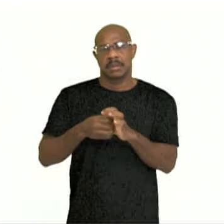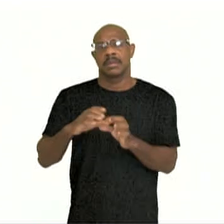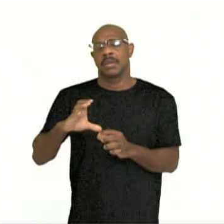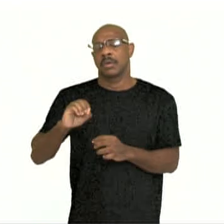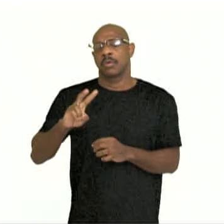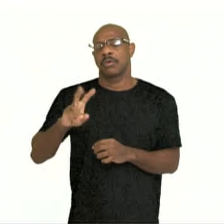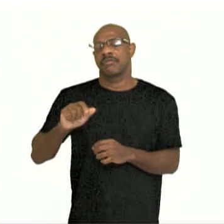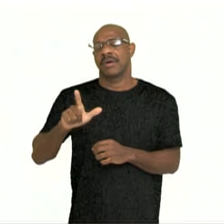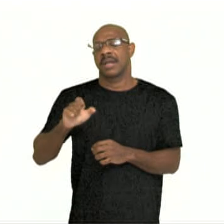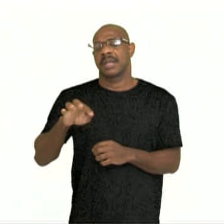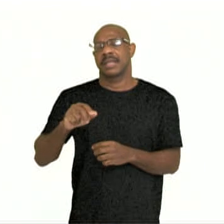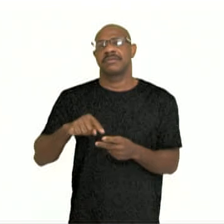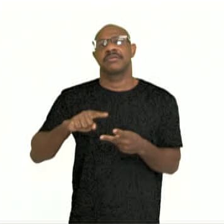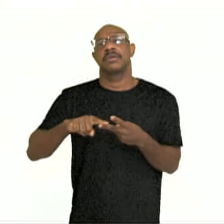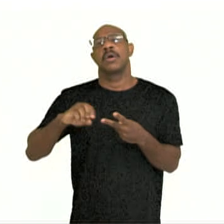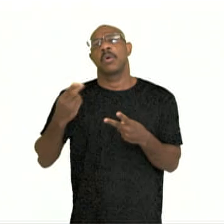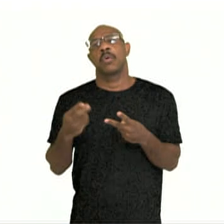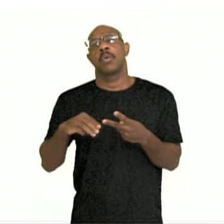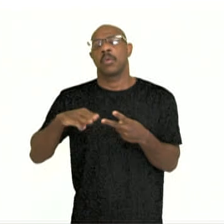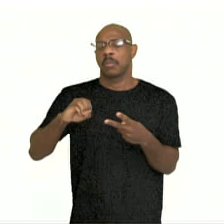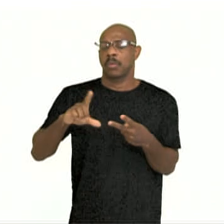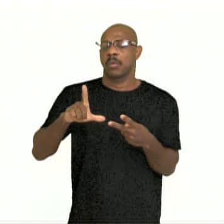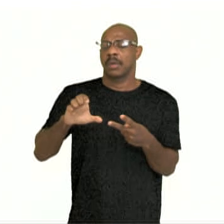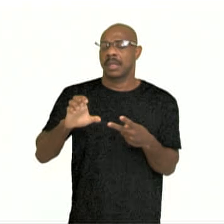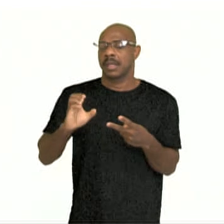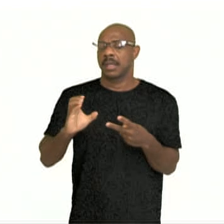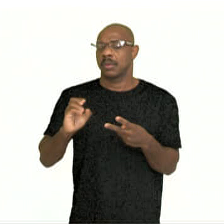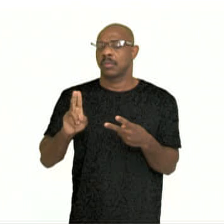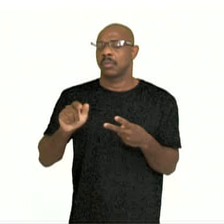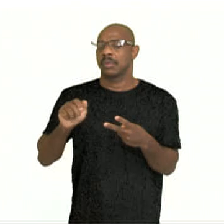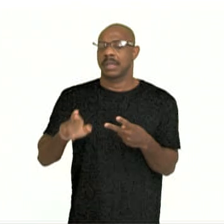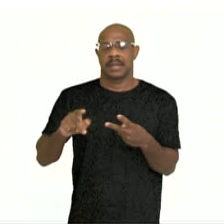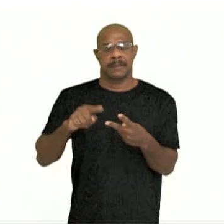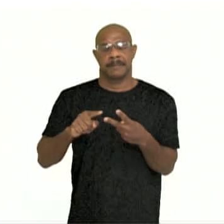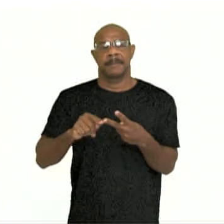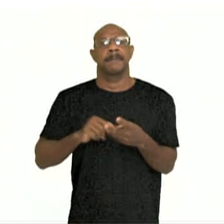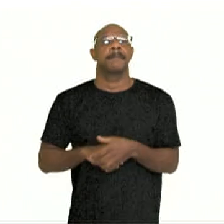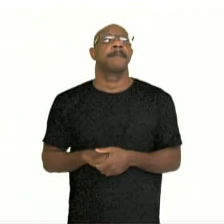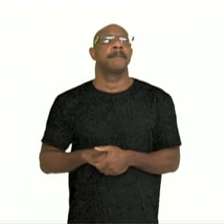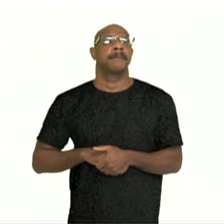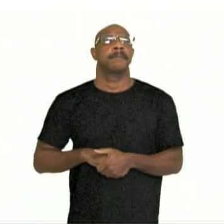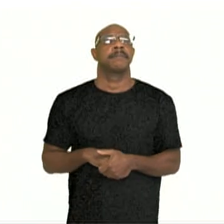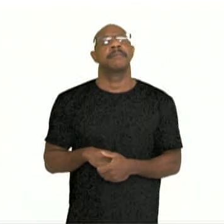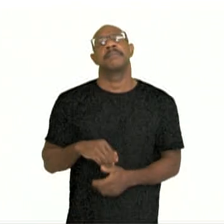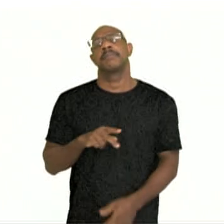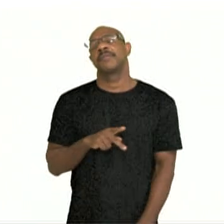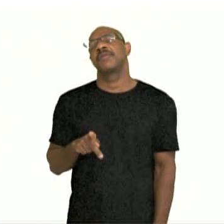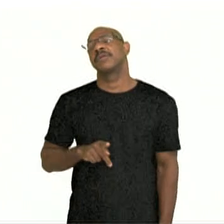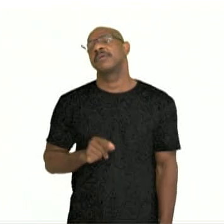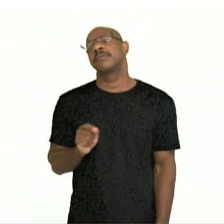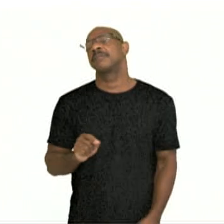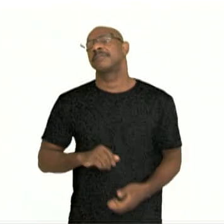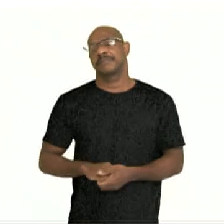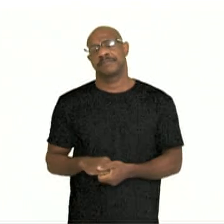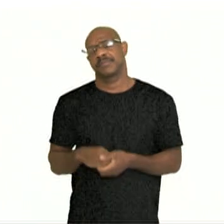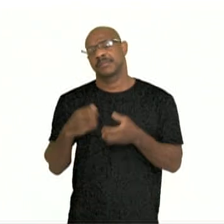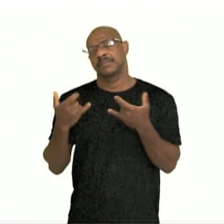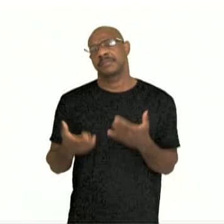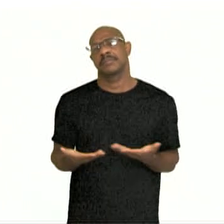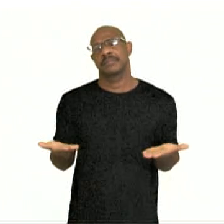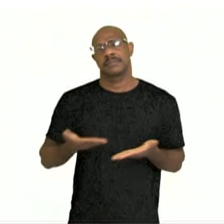covalente ou molecular. Agora, professor, tudo bem, os átomos se